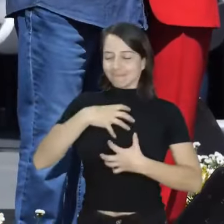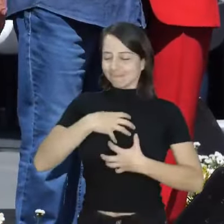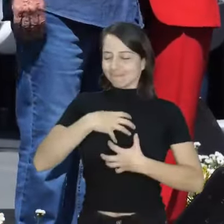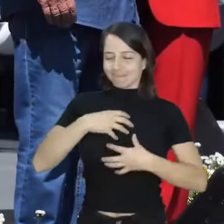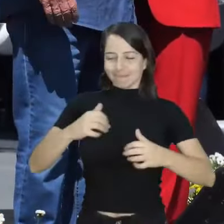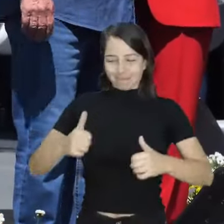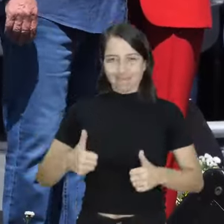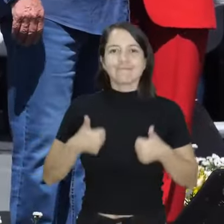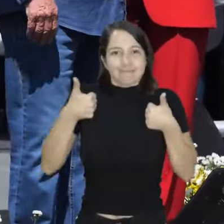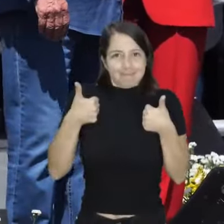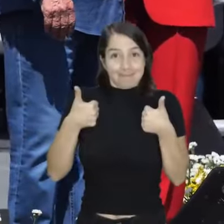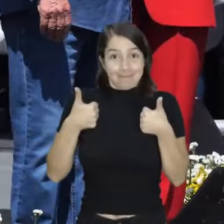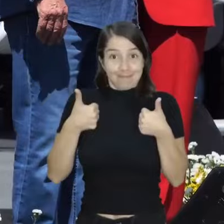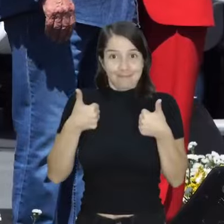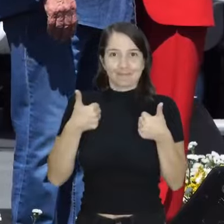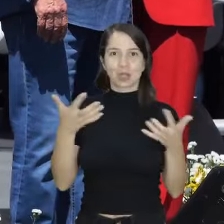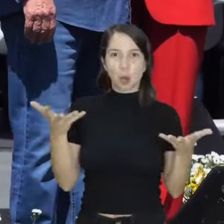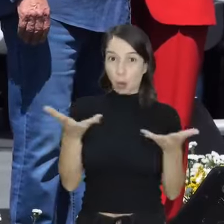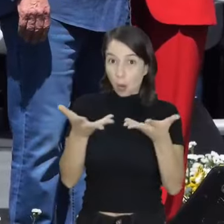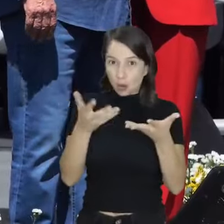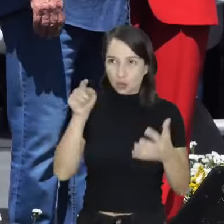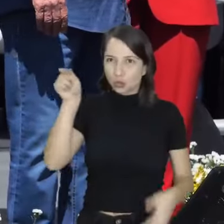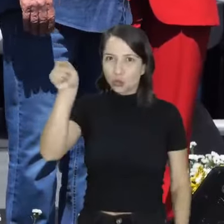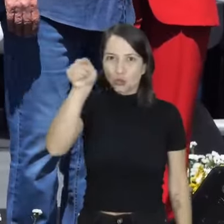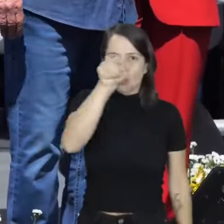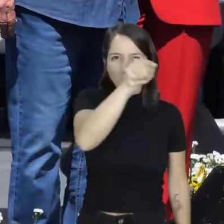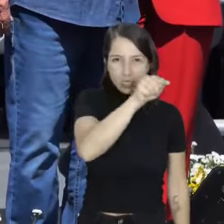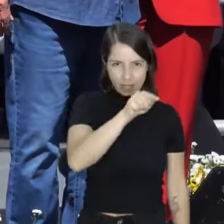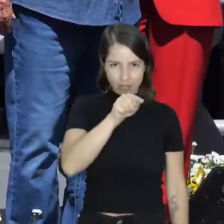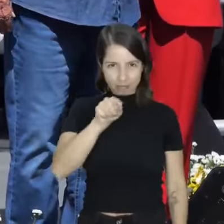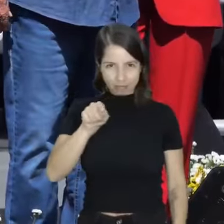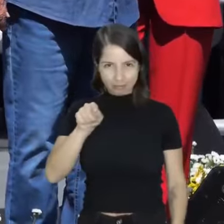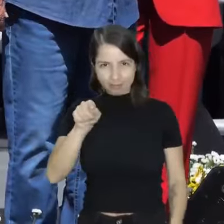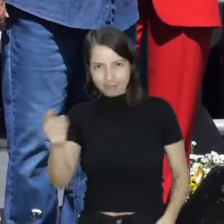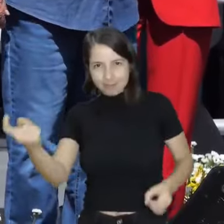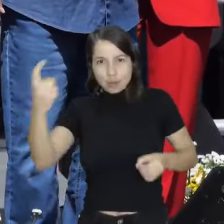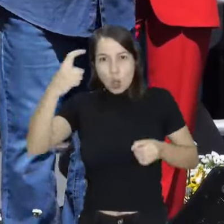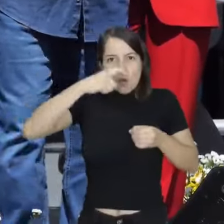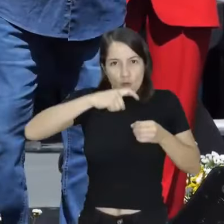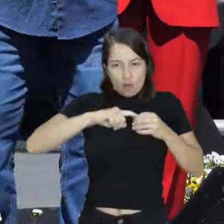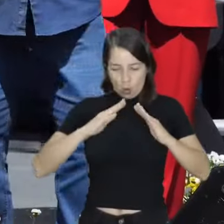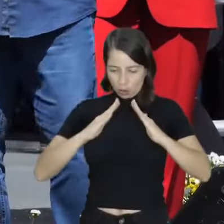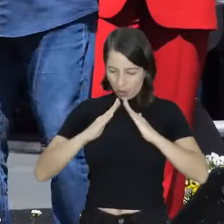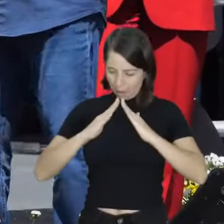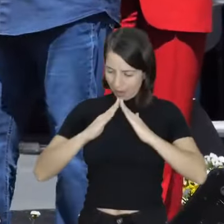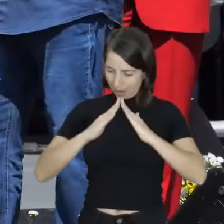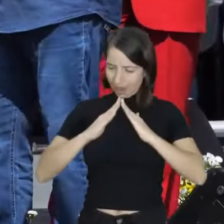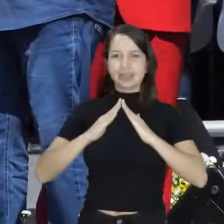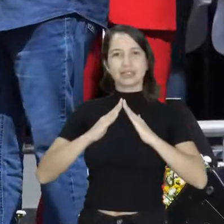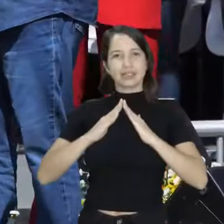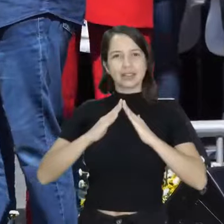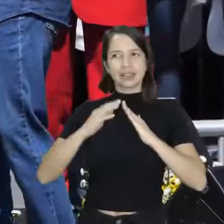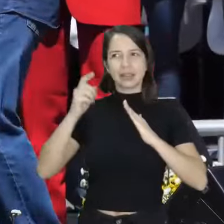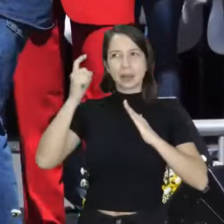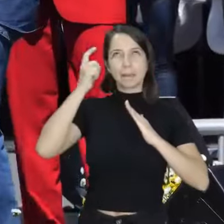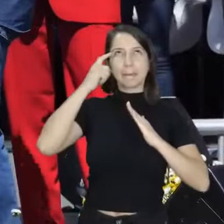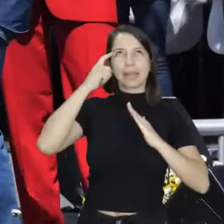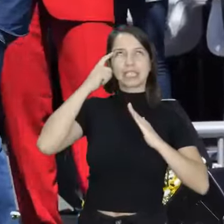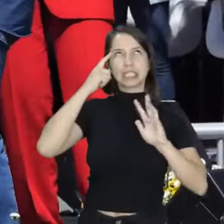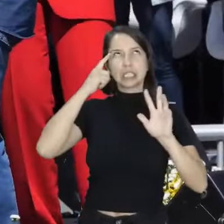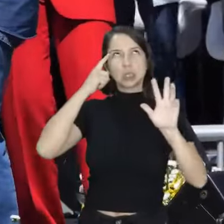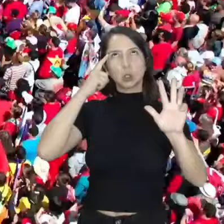pense o seguinte. Esse Lula, ele está mentindo para nós. Ele não tem 76, ele só